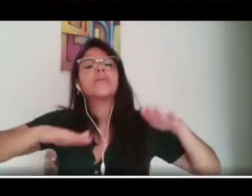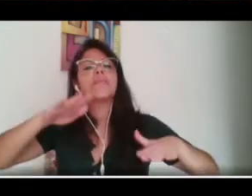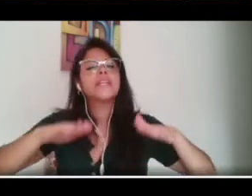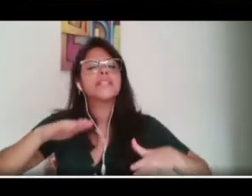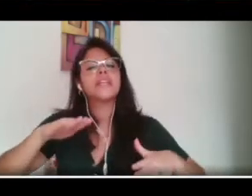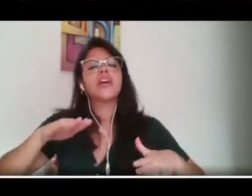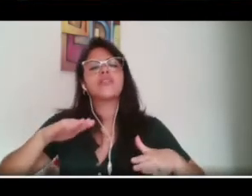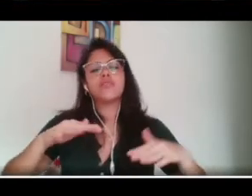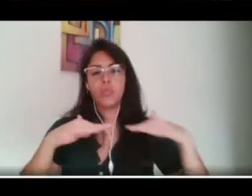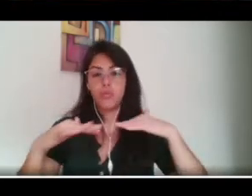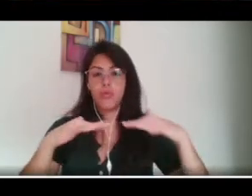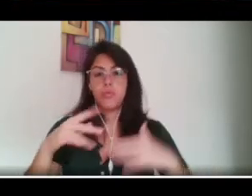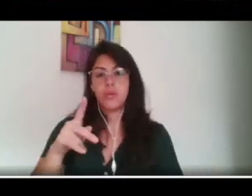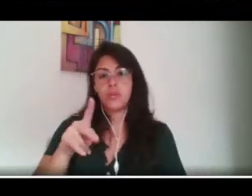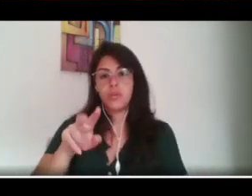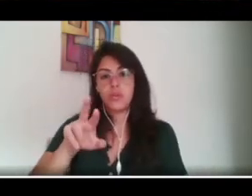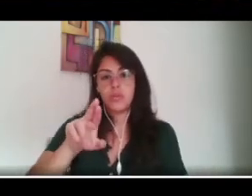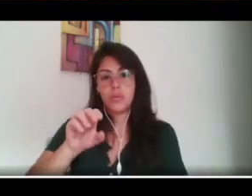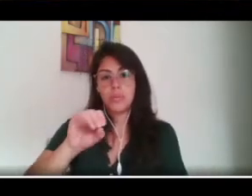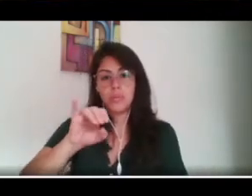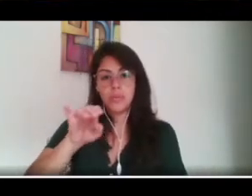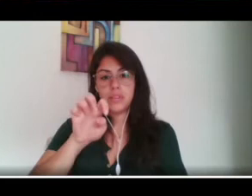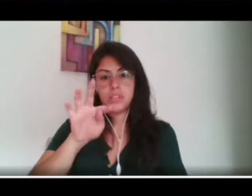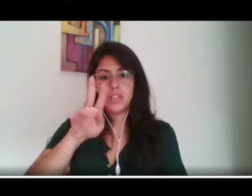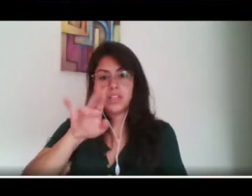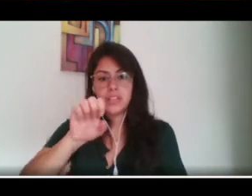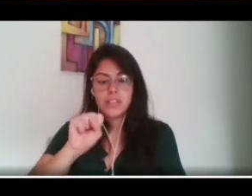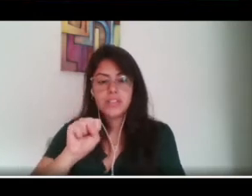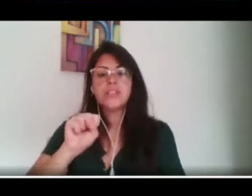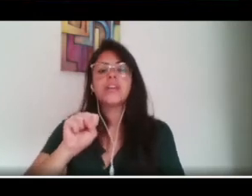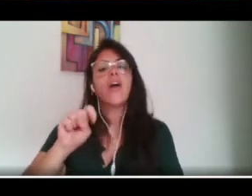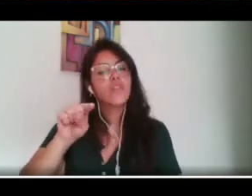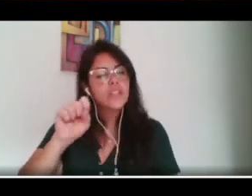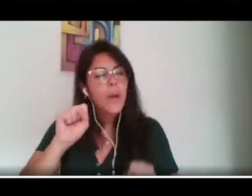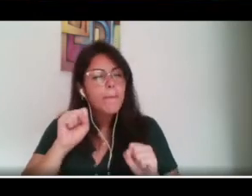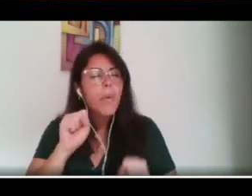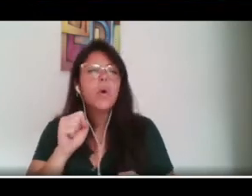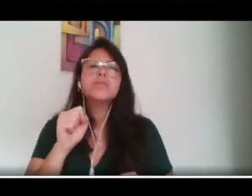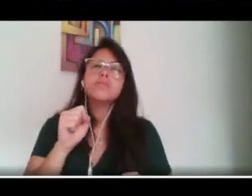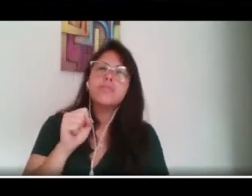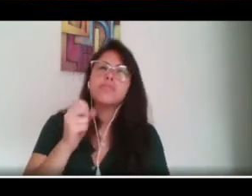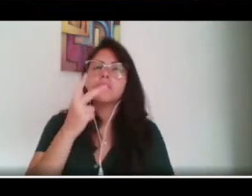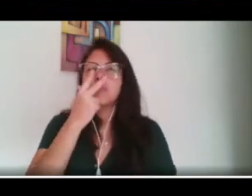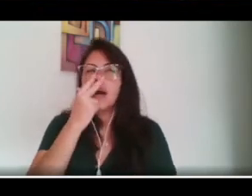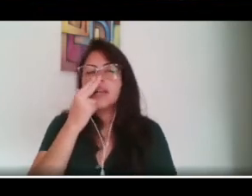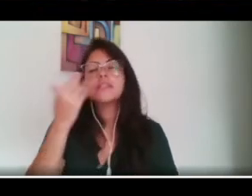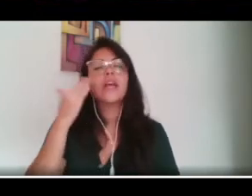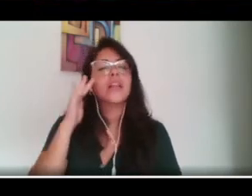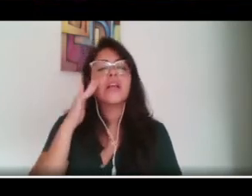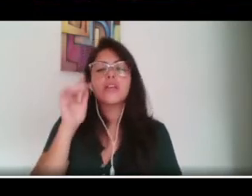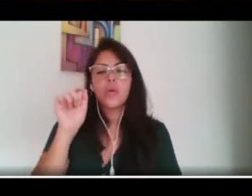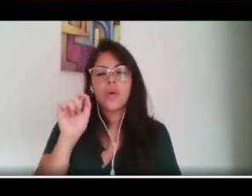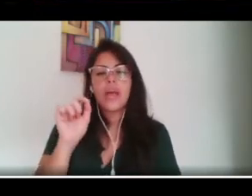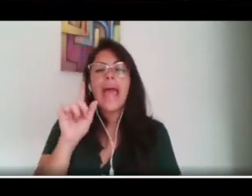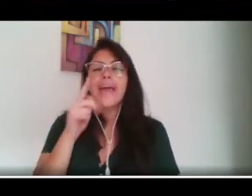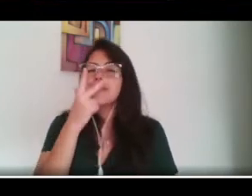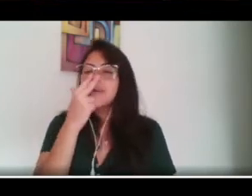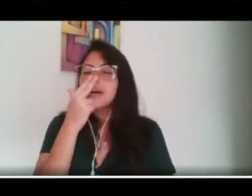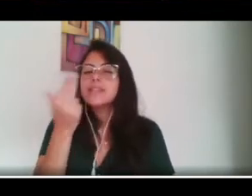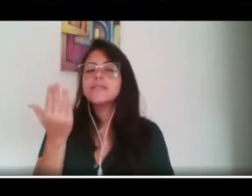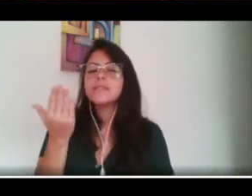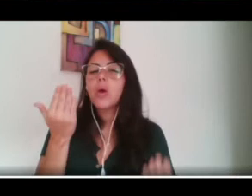pode considerar o seguinte: você faz aproximações, né? A primeira aproximação é que você não tem atrito com o